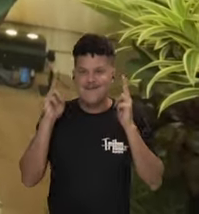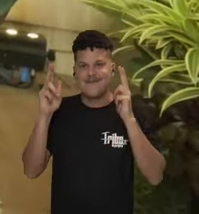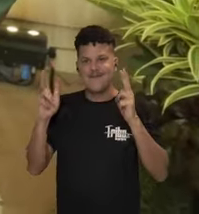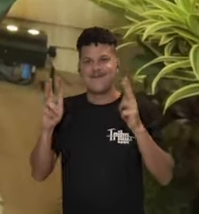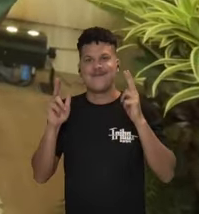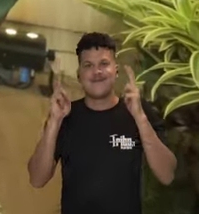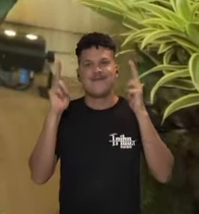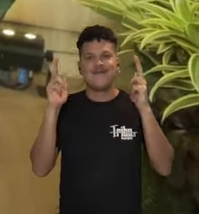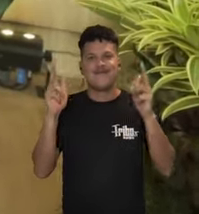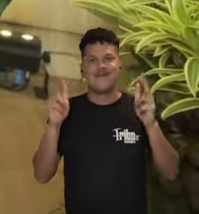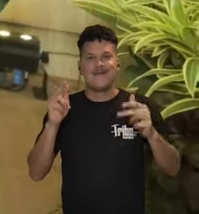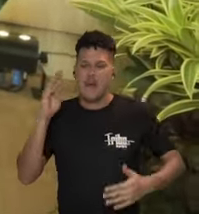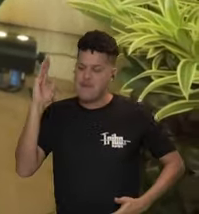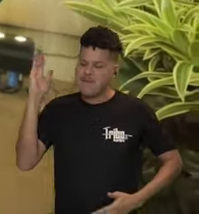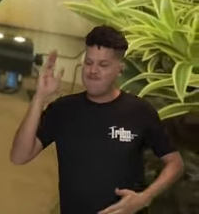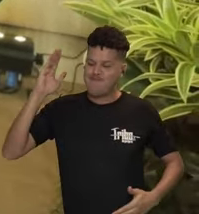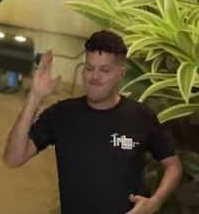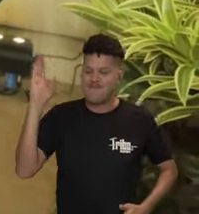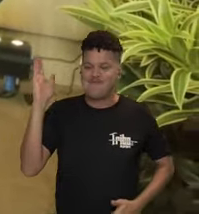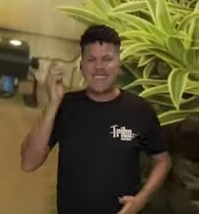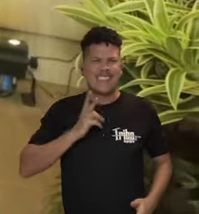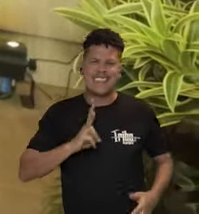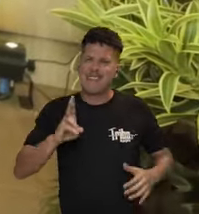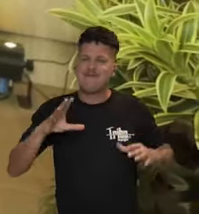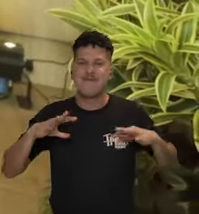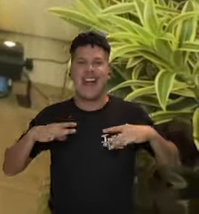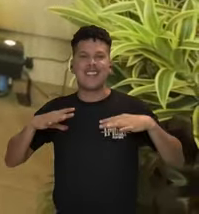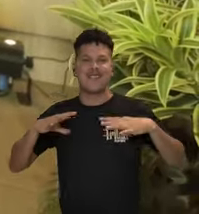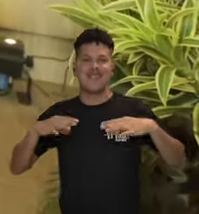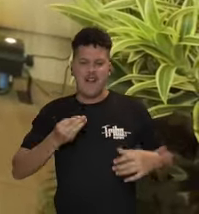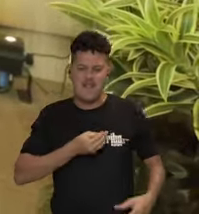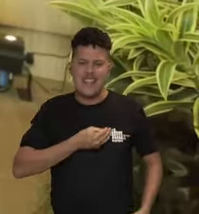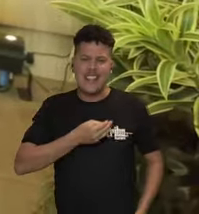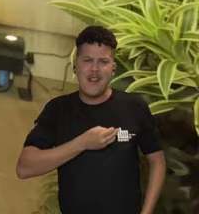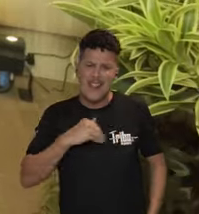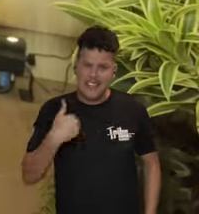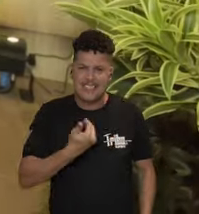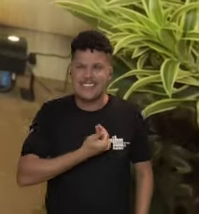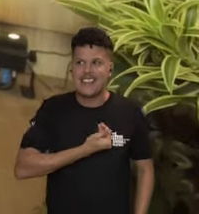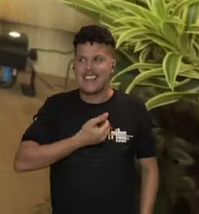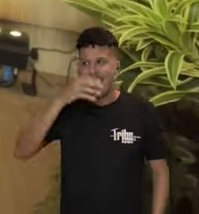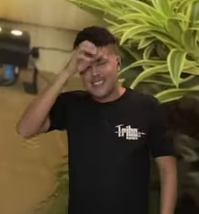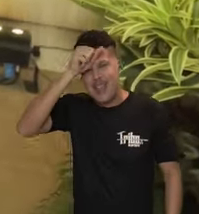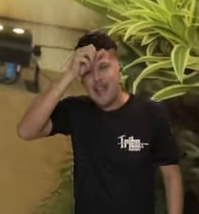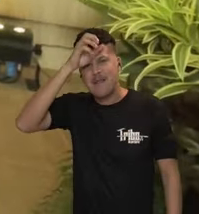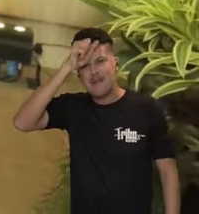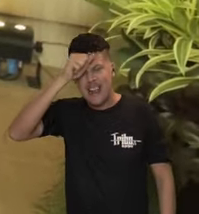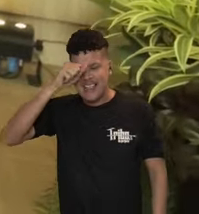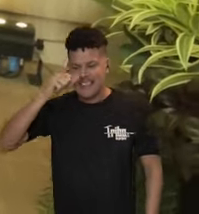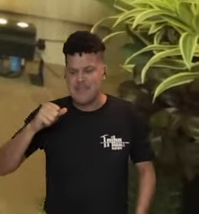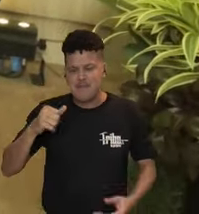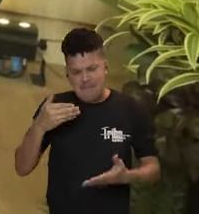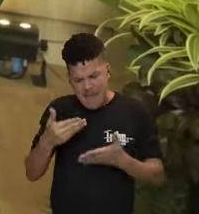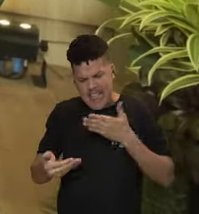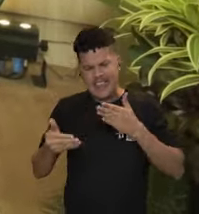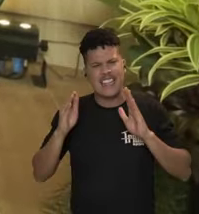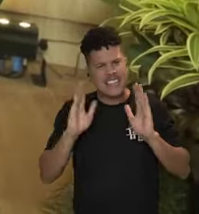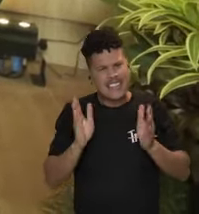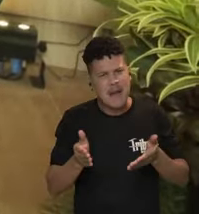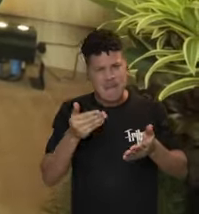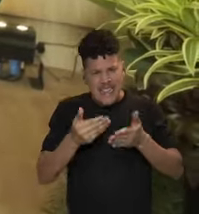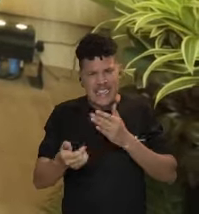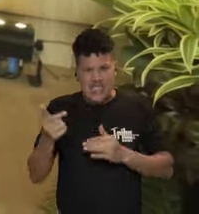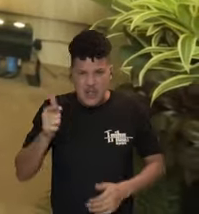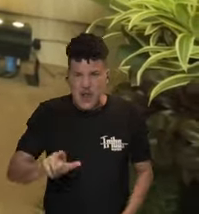zoa, malandragem sempre à toa. Nesse vidão a gente aprende, né não? Cai uma vez, quer é ver cair de novo, meu